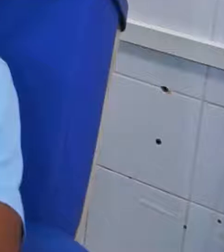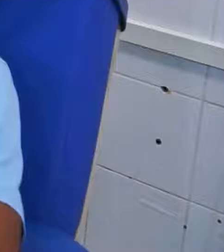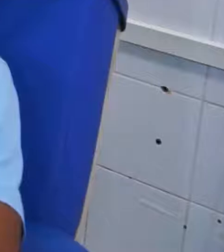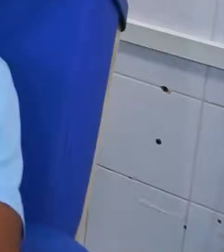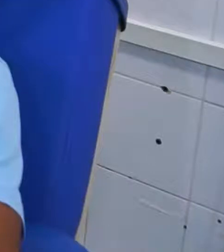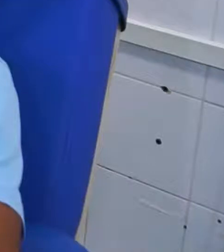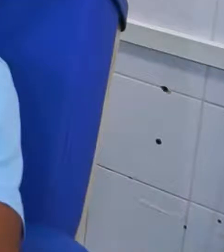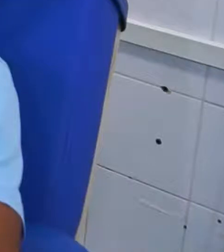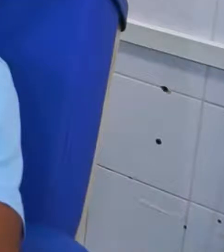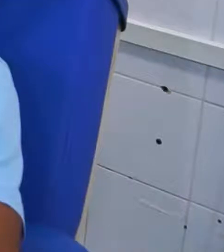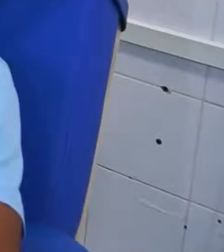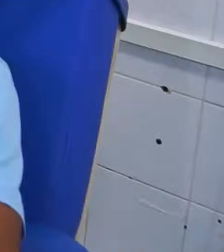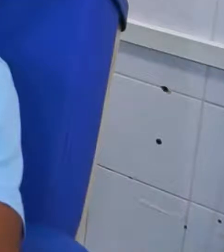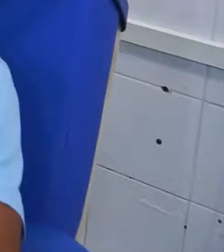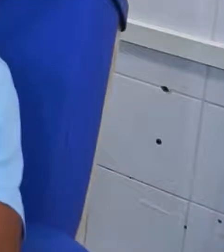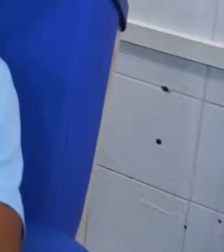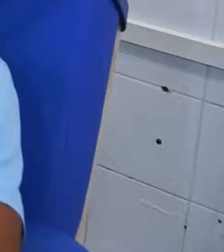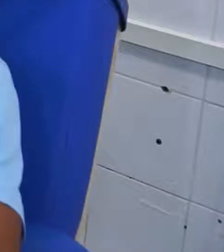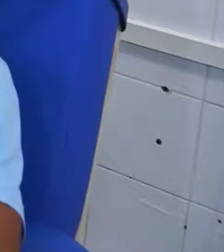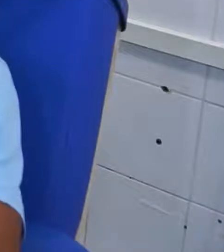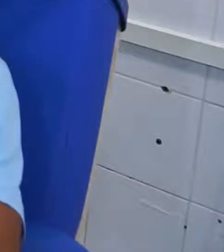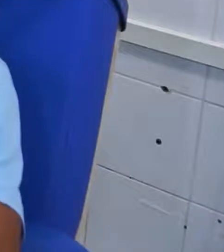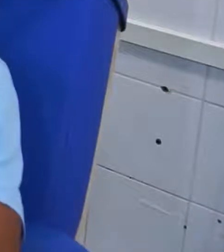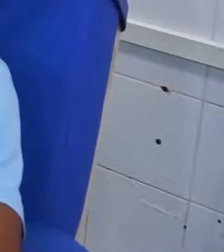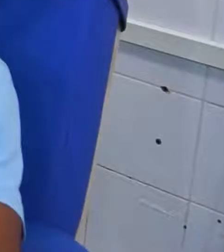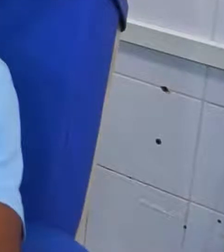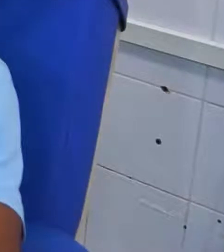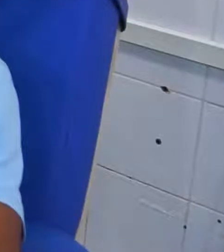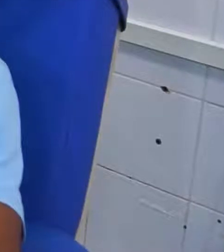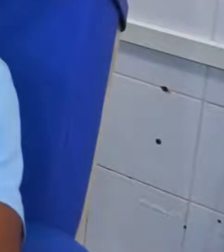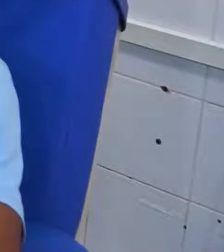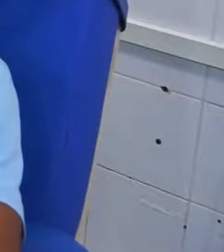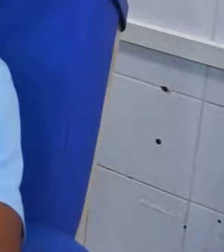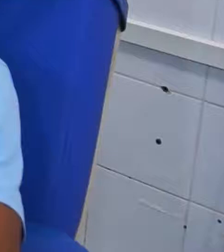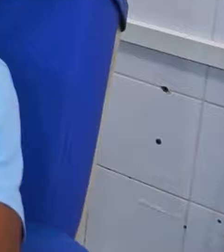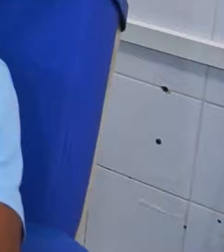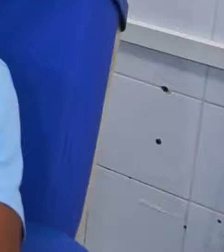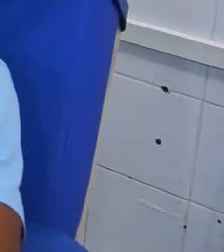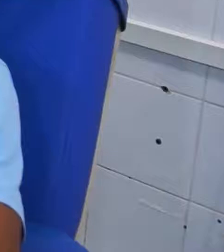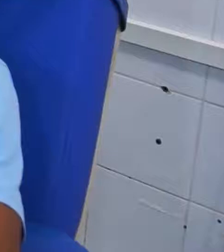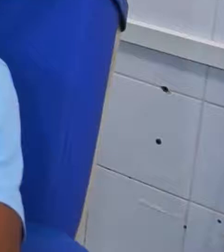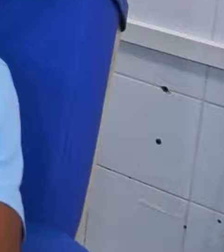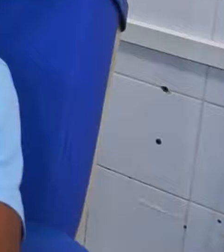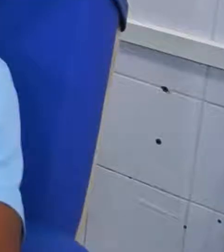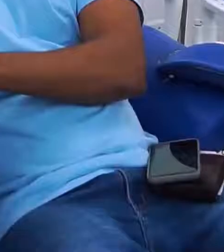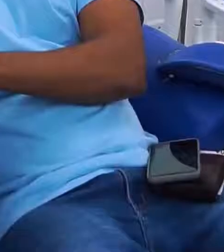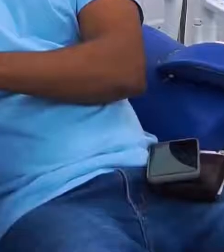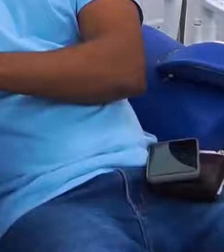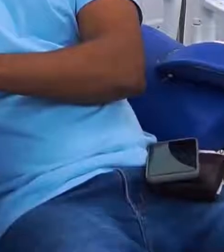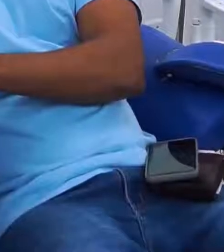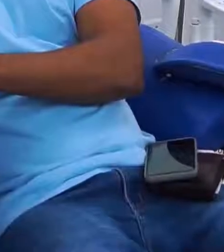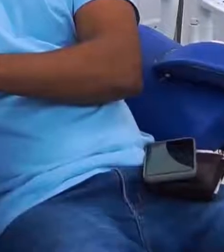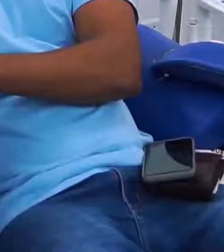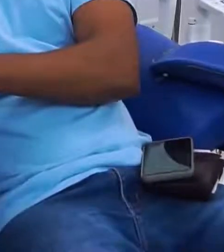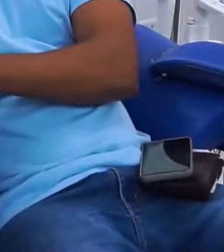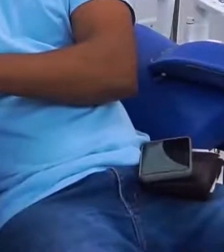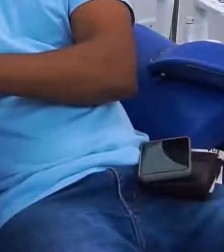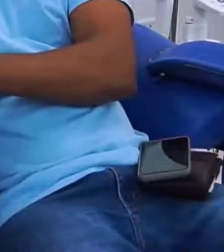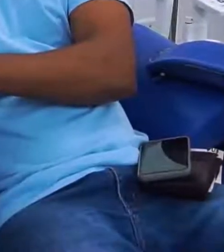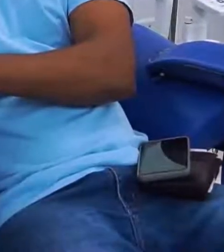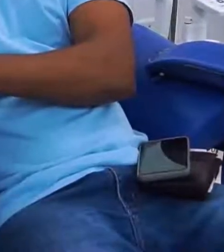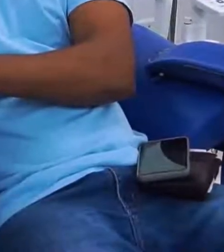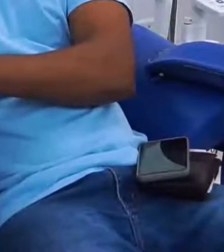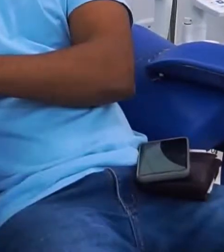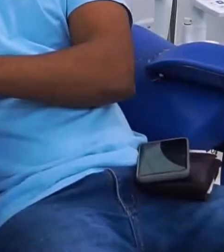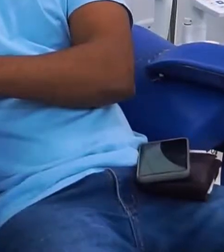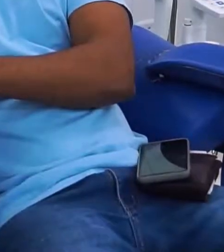sangue. E aí, por motivo também de um parente ter precisado, né, antes da maioridade e não ter